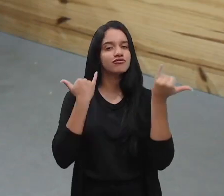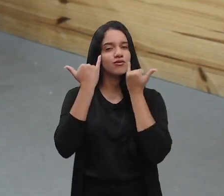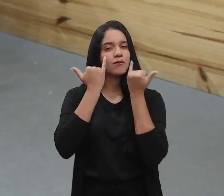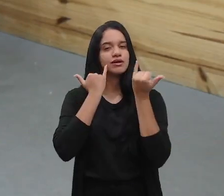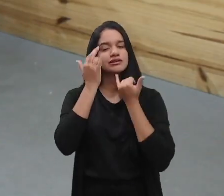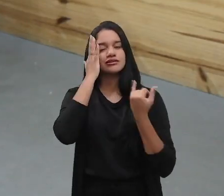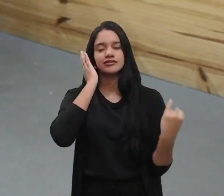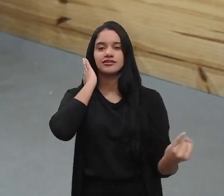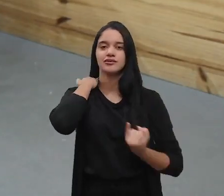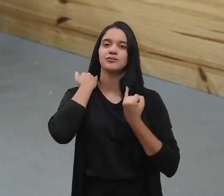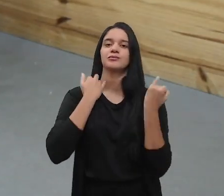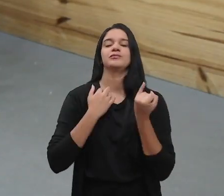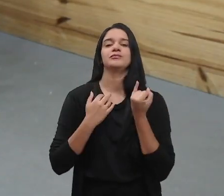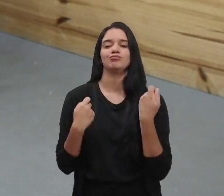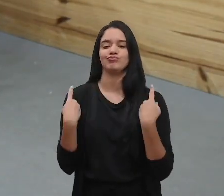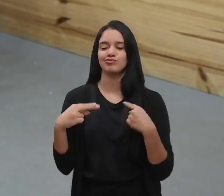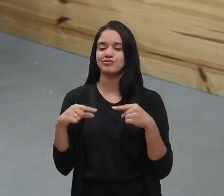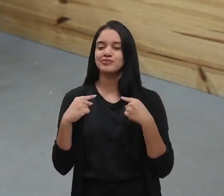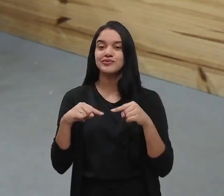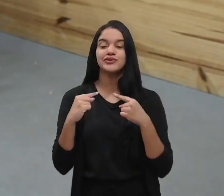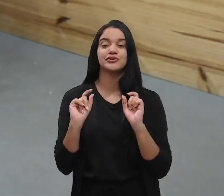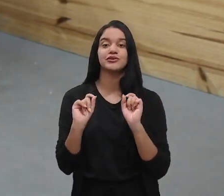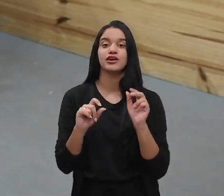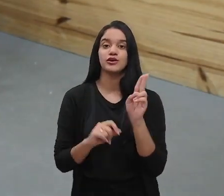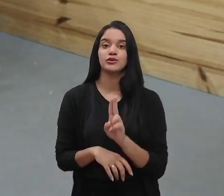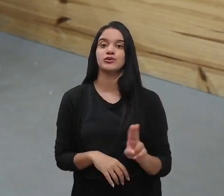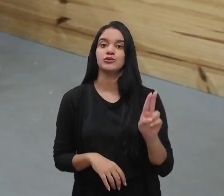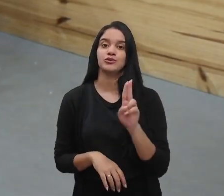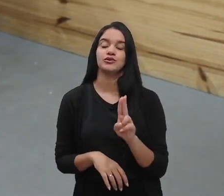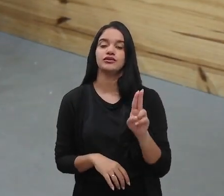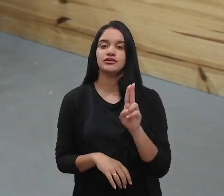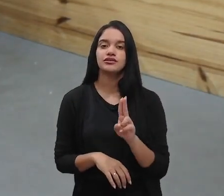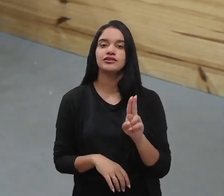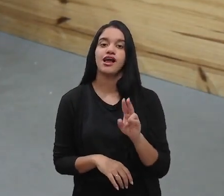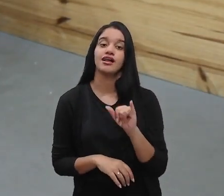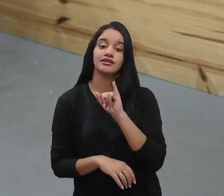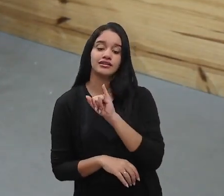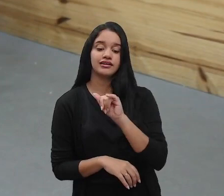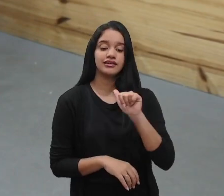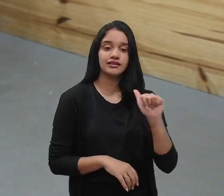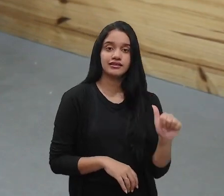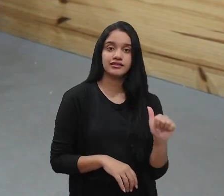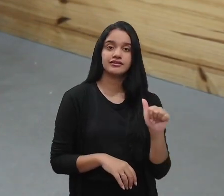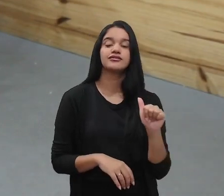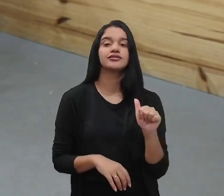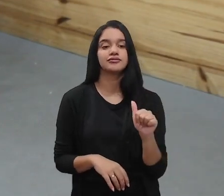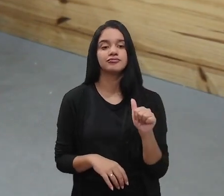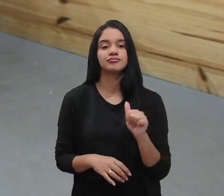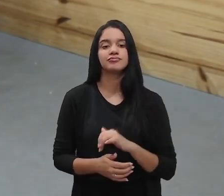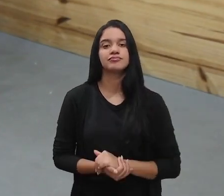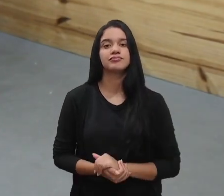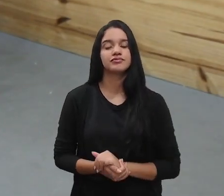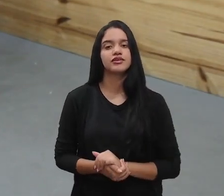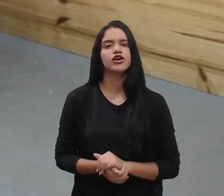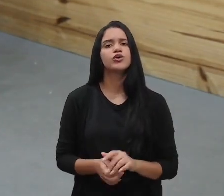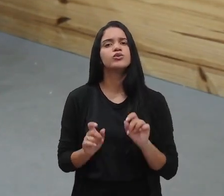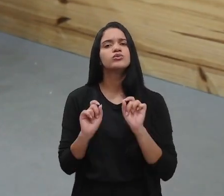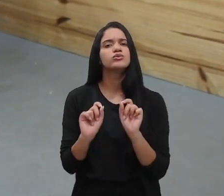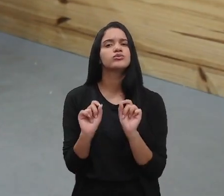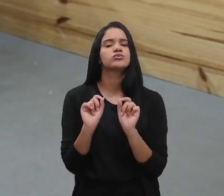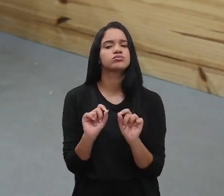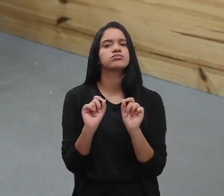né? Outra provocação, que é essa questão do uso da inteligência artificial em recrutamento e seleção. Professor, o que o